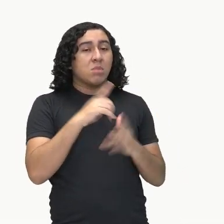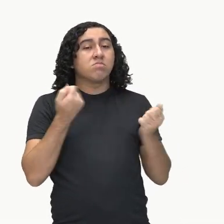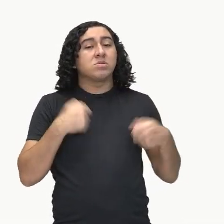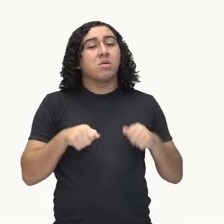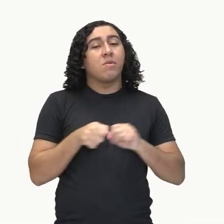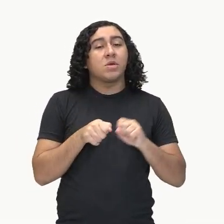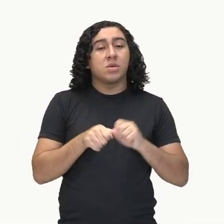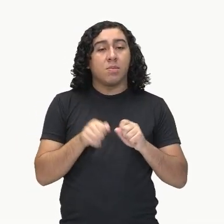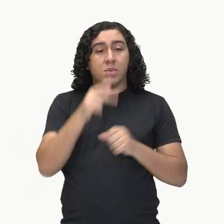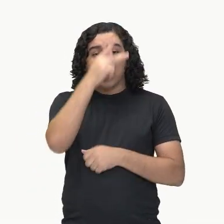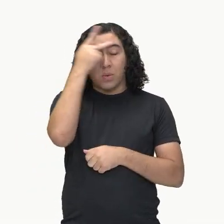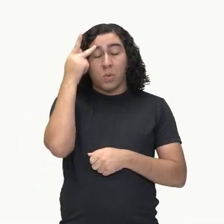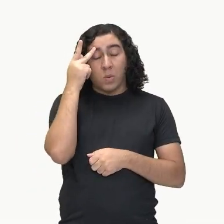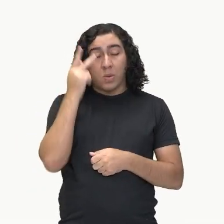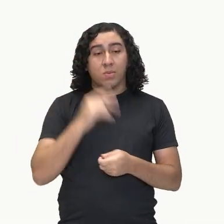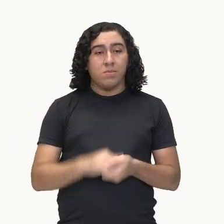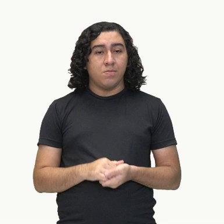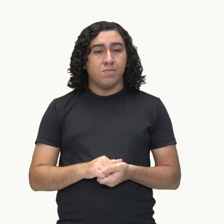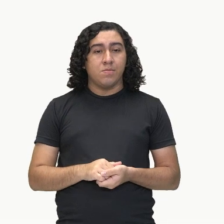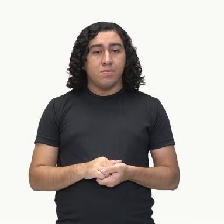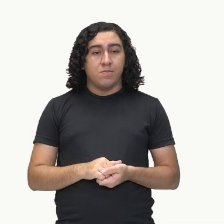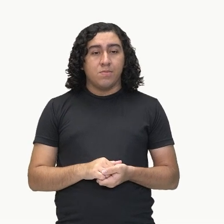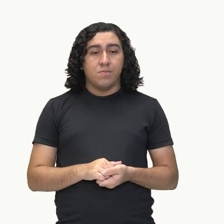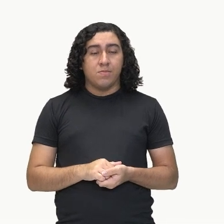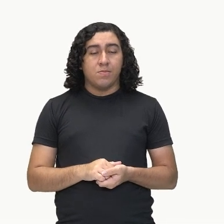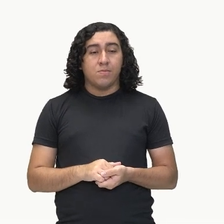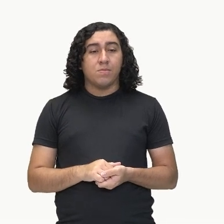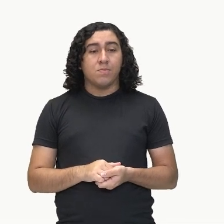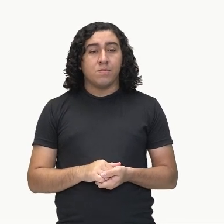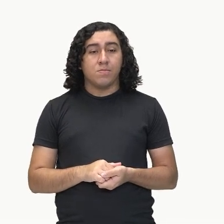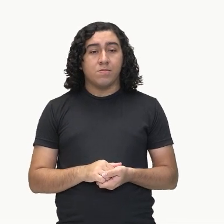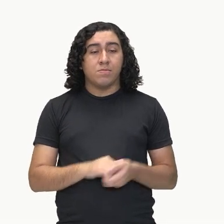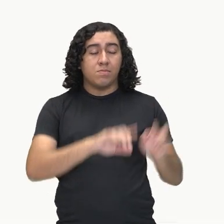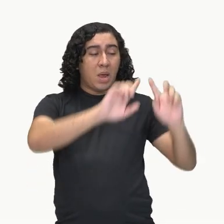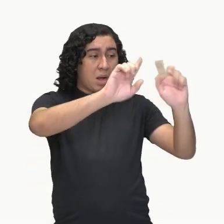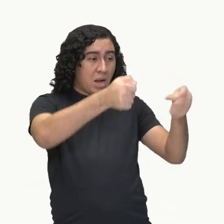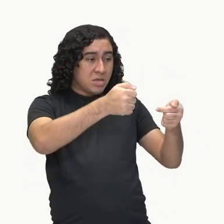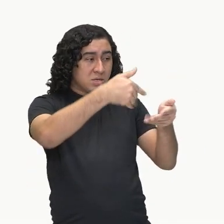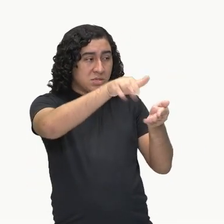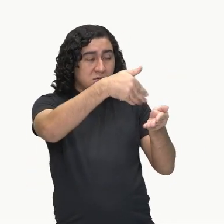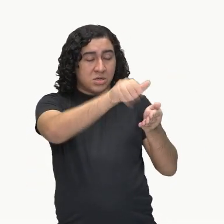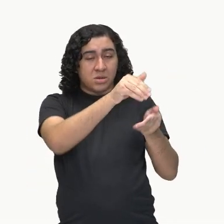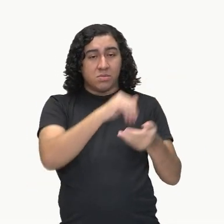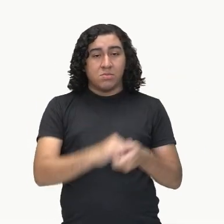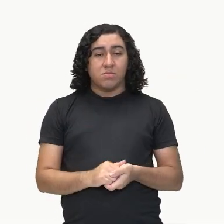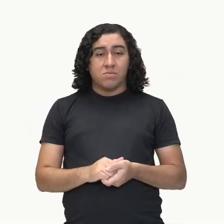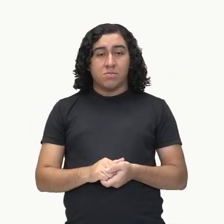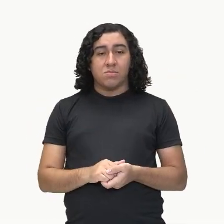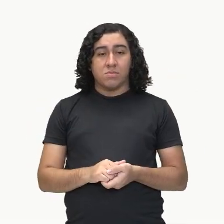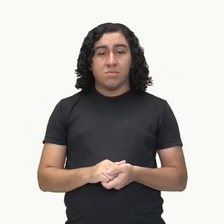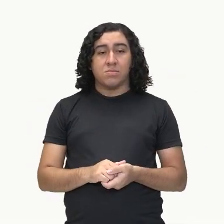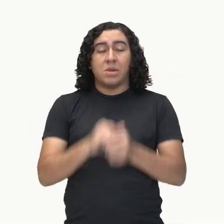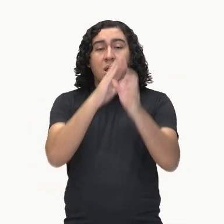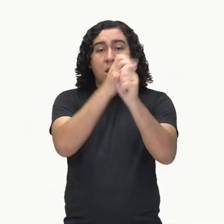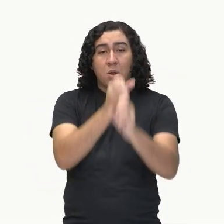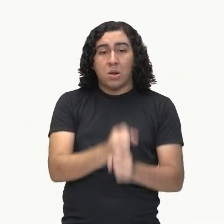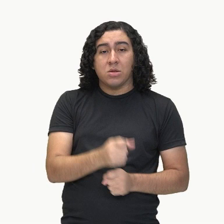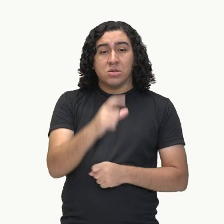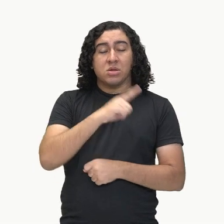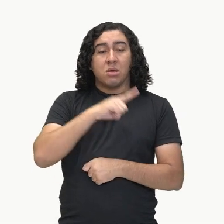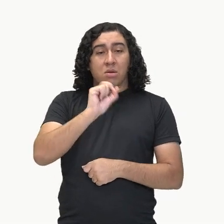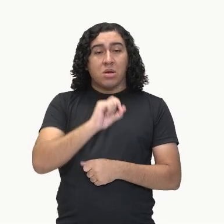fazer? Nós temos aqui que eliminar parêntese. Então, resolvendo aqui a adição